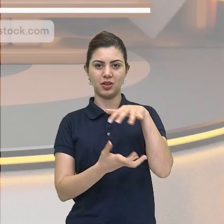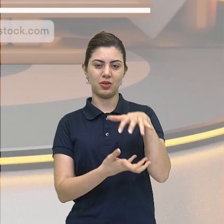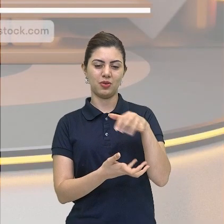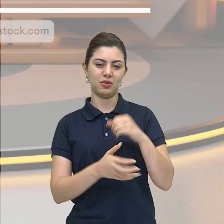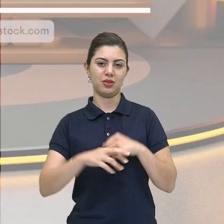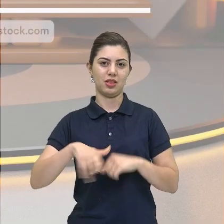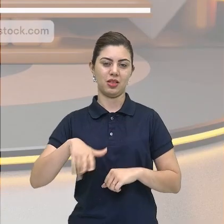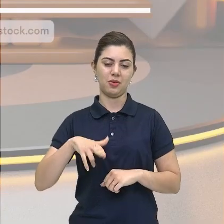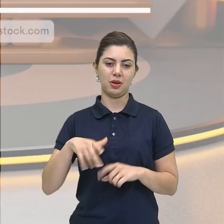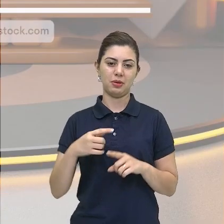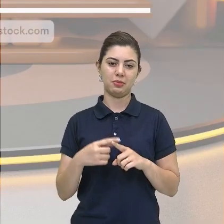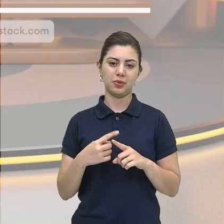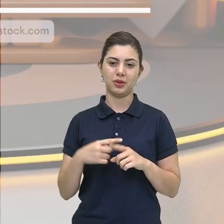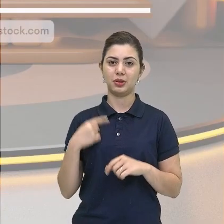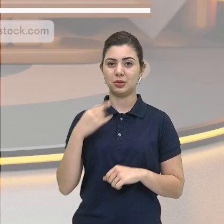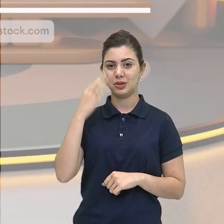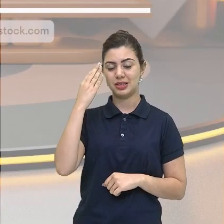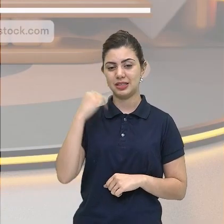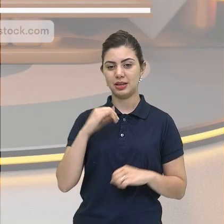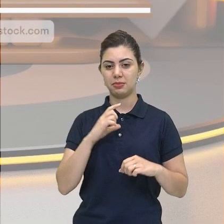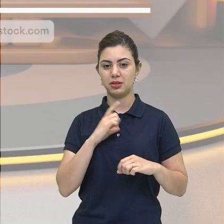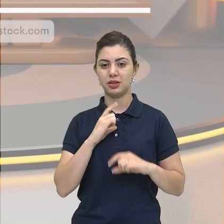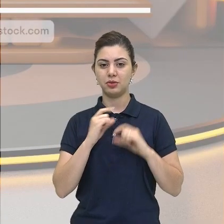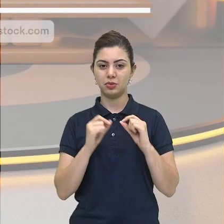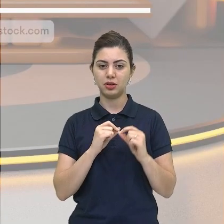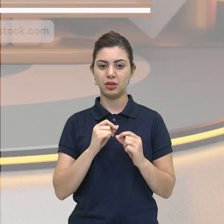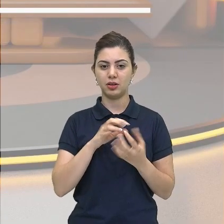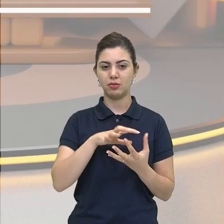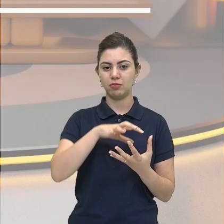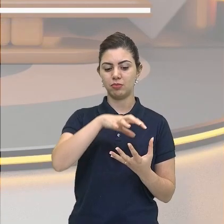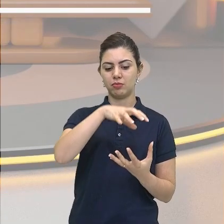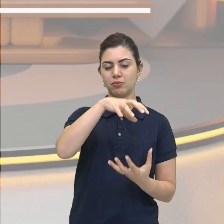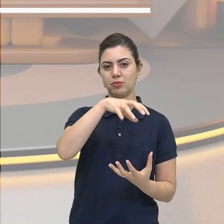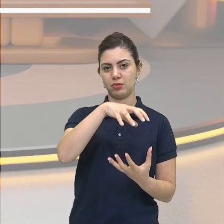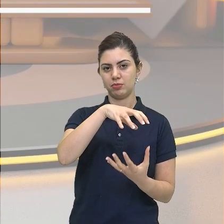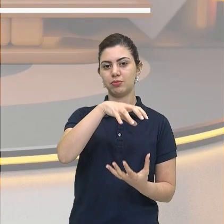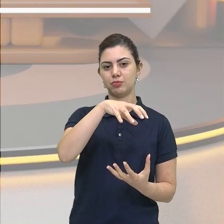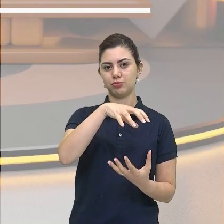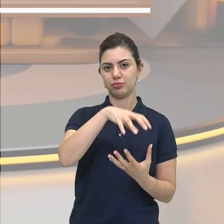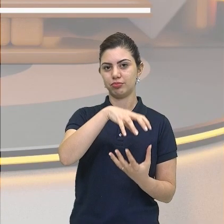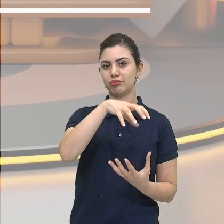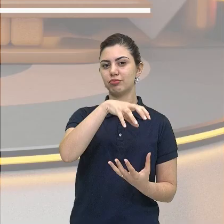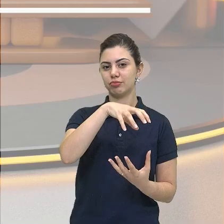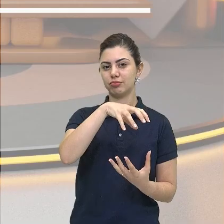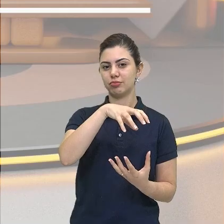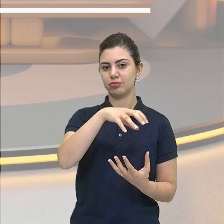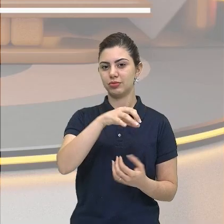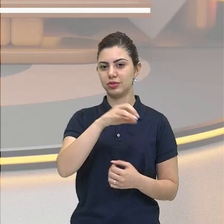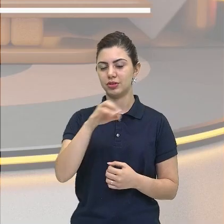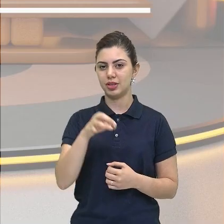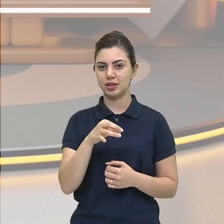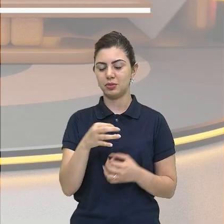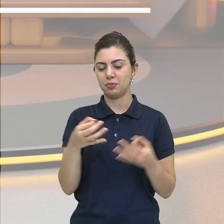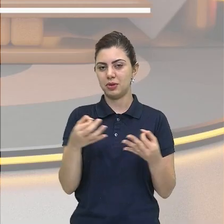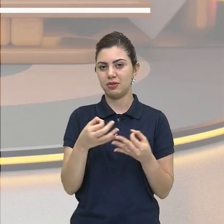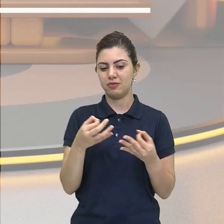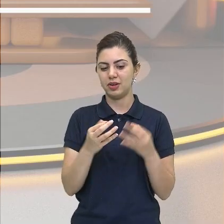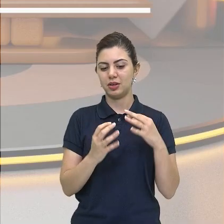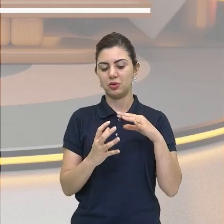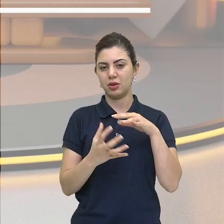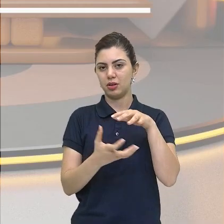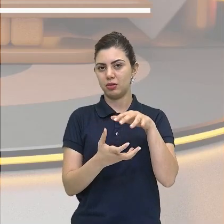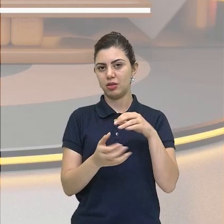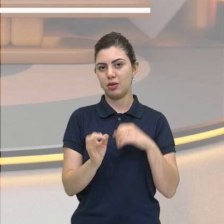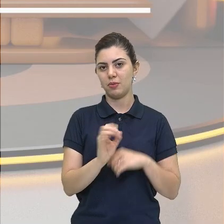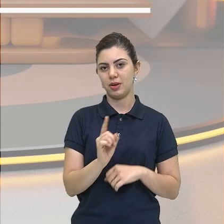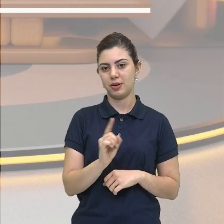porque sabemos que a Terra tem os polos um tanto quanto achatados, né? Não é tão redondinho perfeito. No entanto,